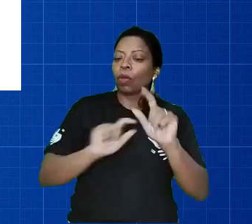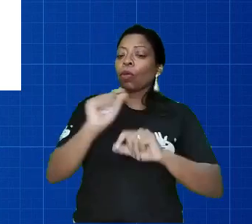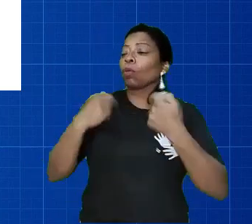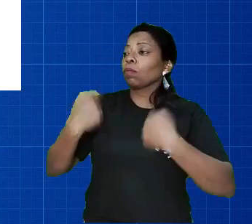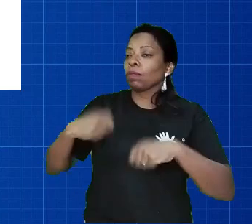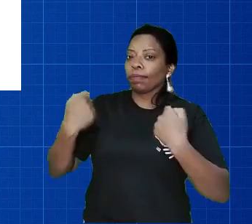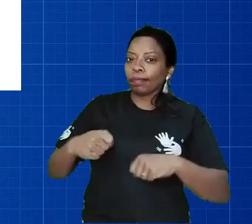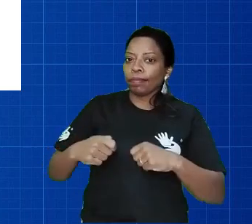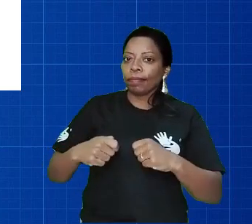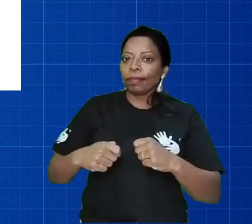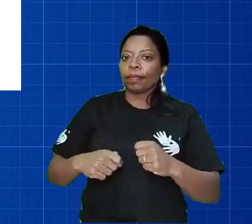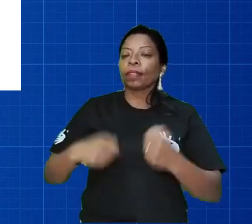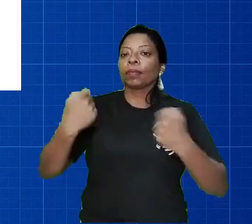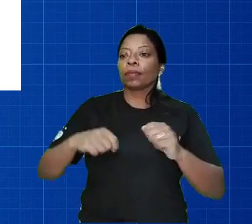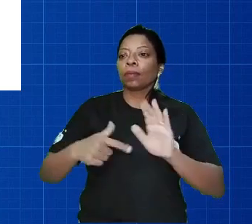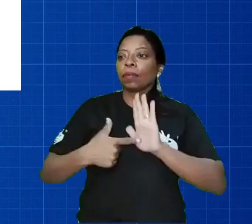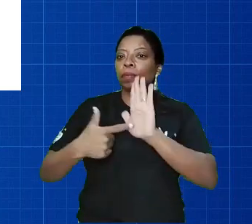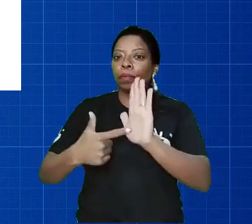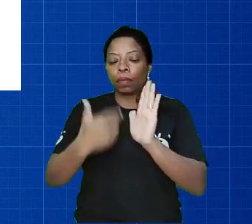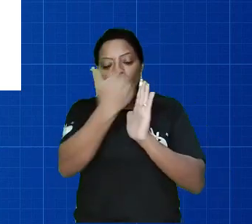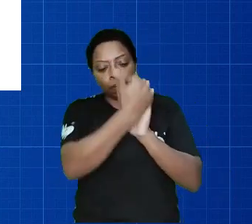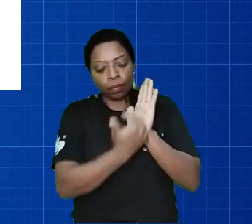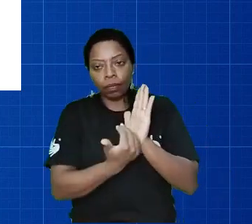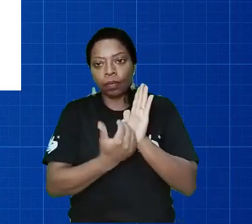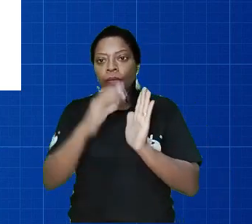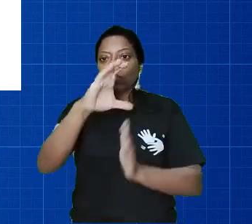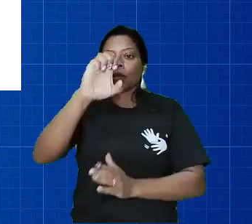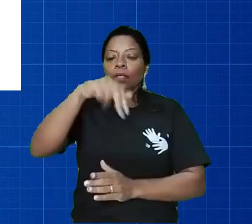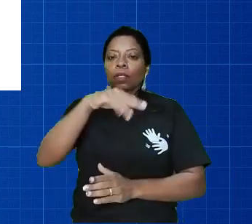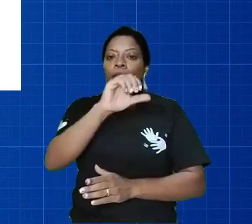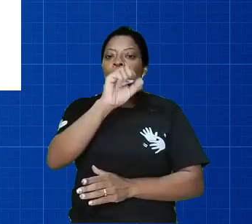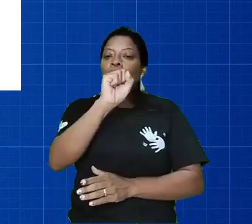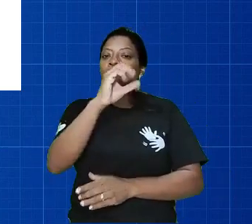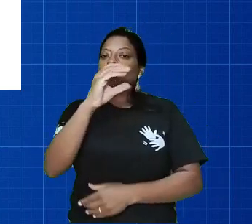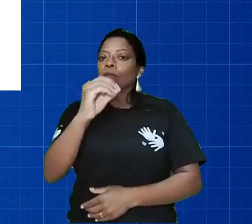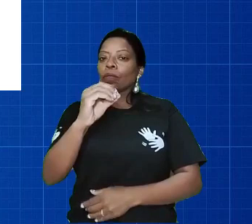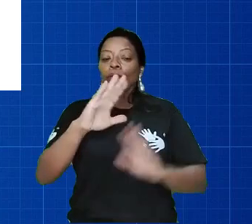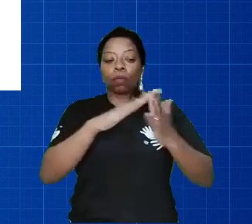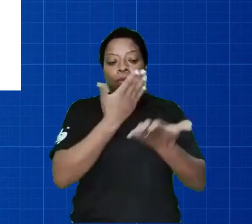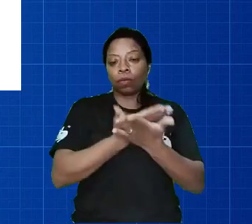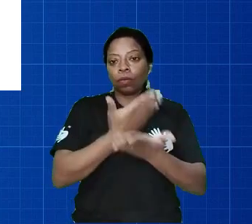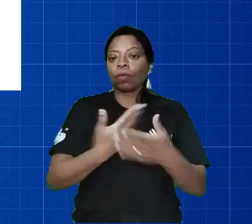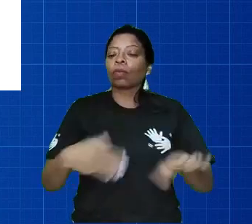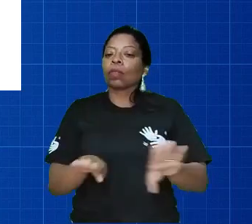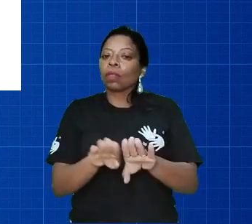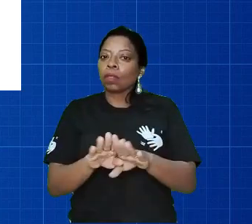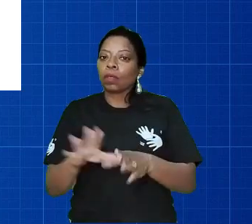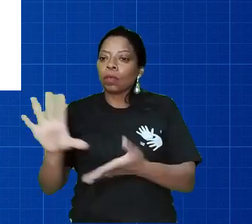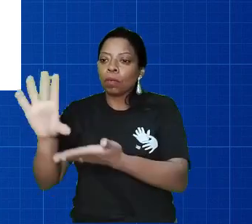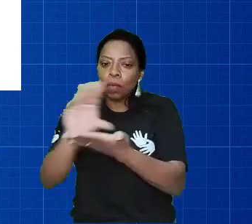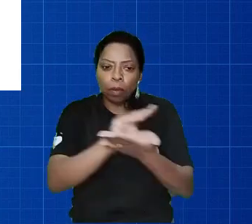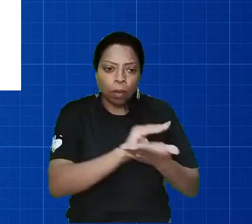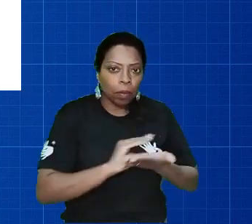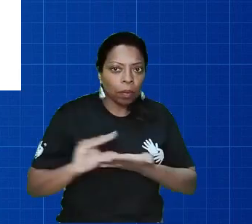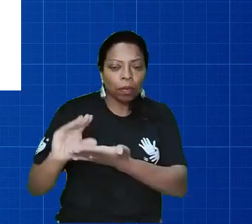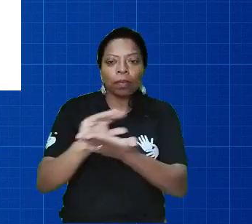são repassados através do censo escolar e por meio também de alguns levantamentos realizados durante o período